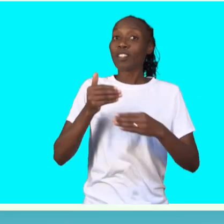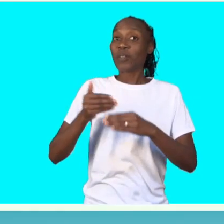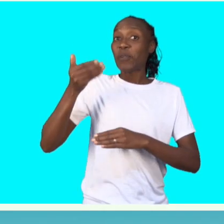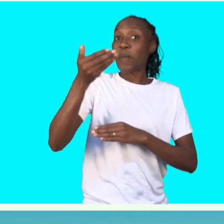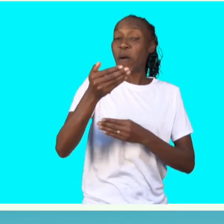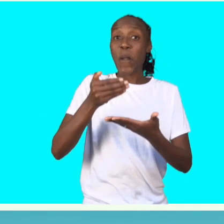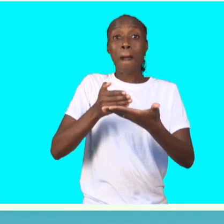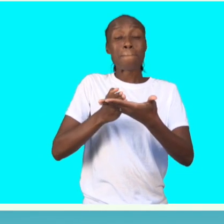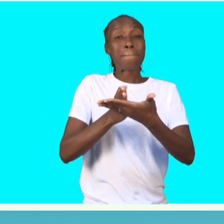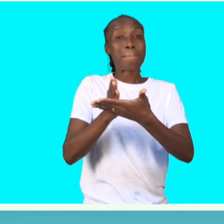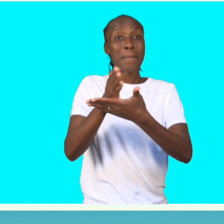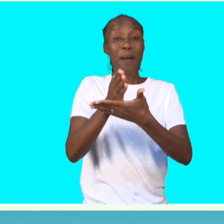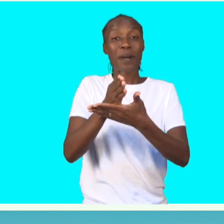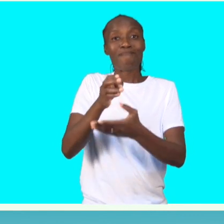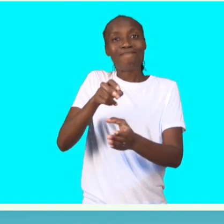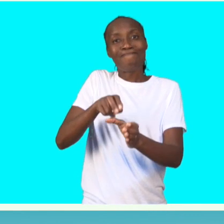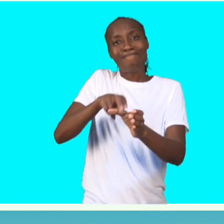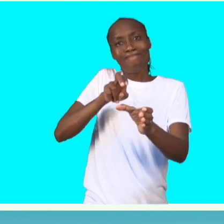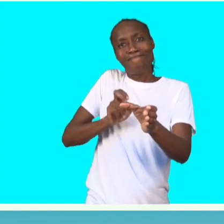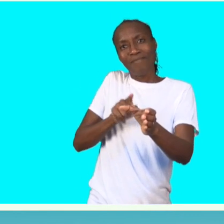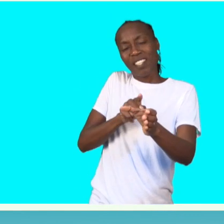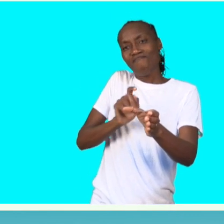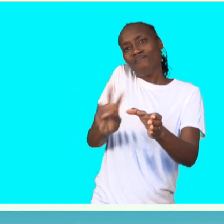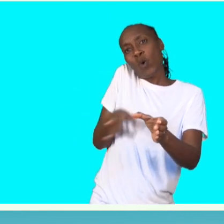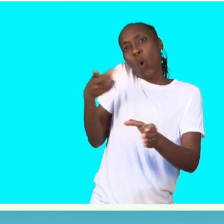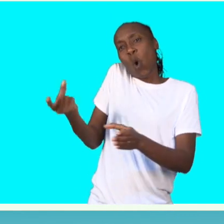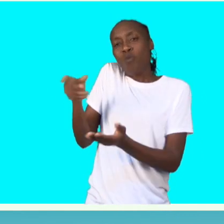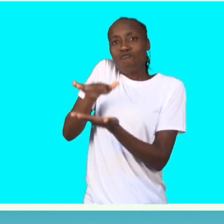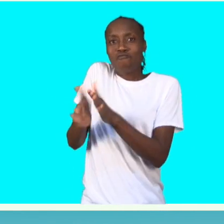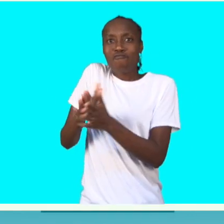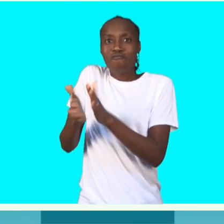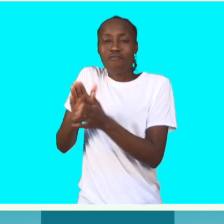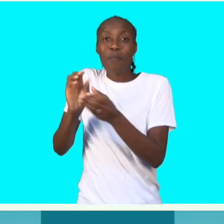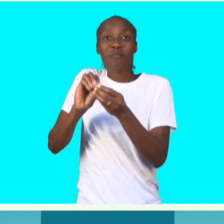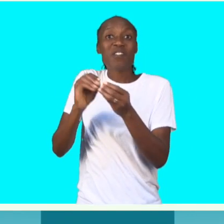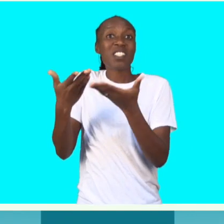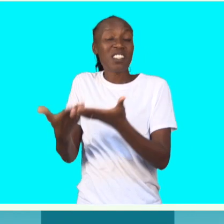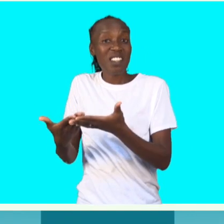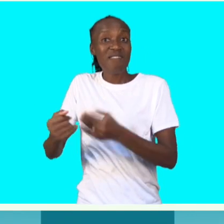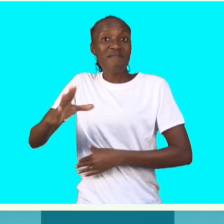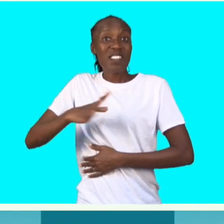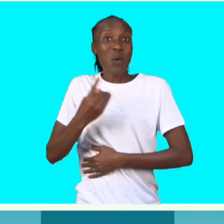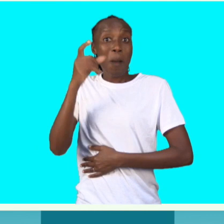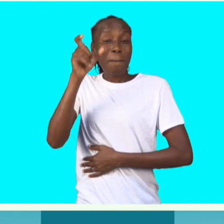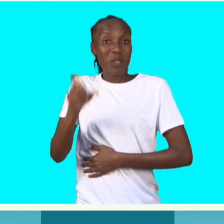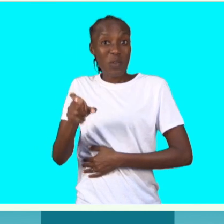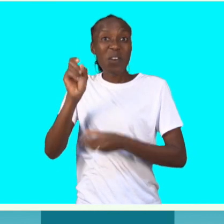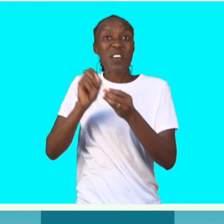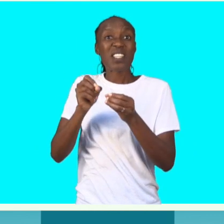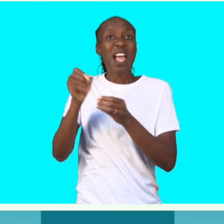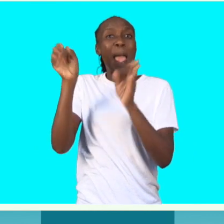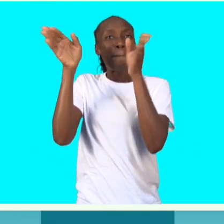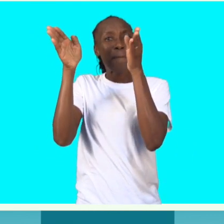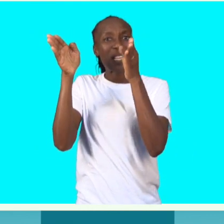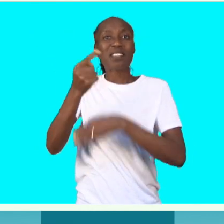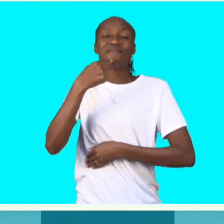Depois dos mapas, saí e me foquei em produzir letras. Apareceu um cliente de